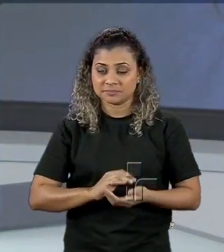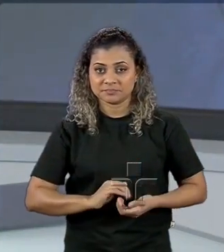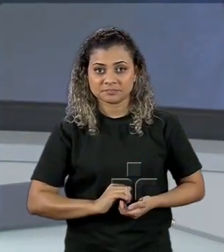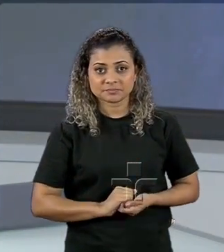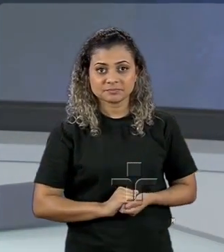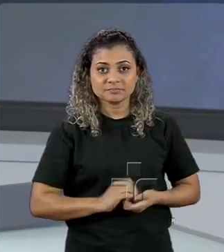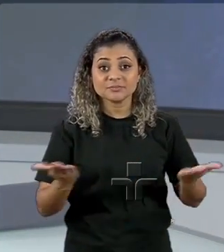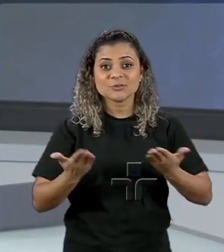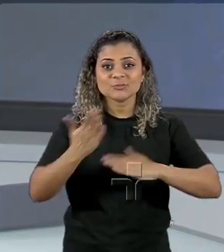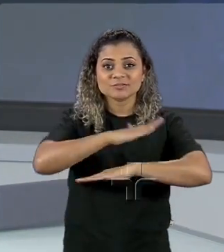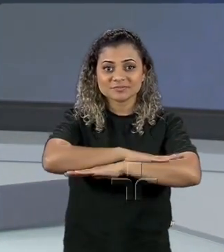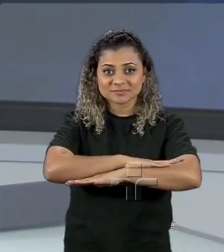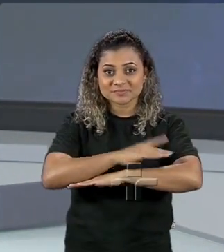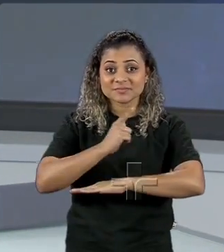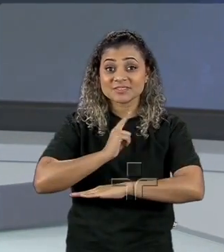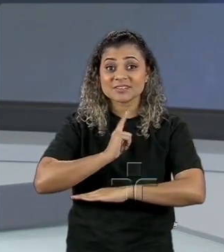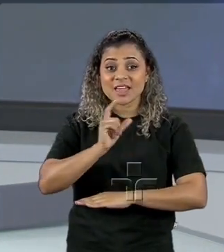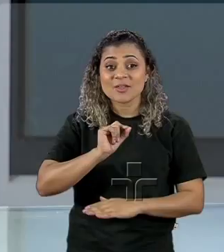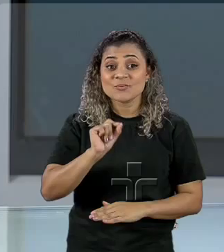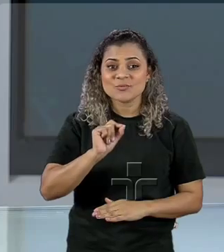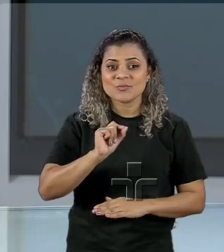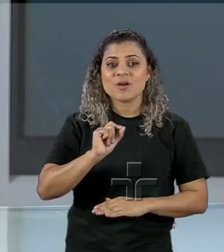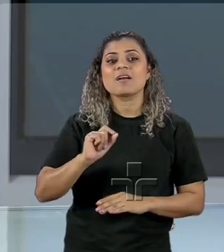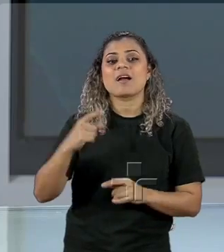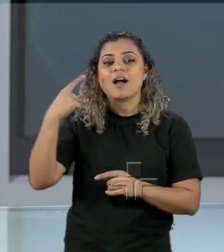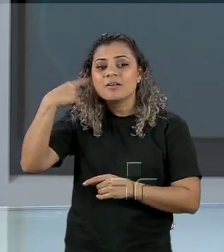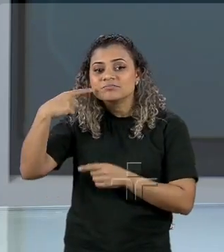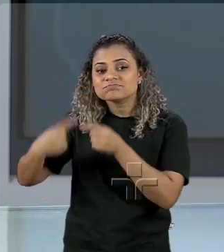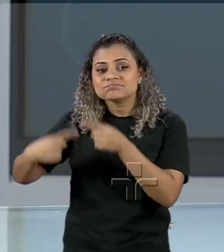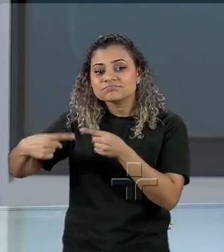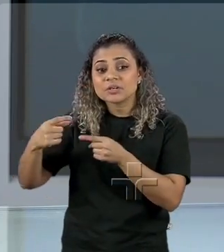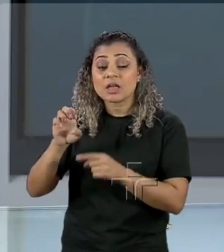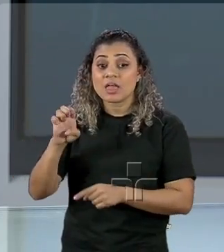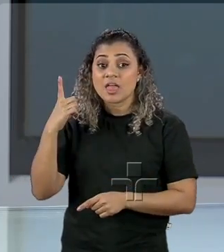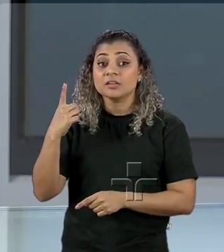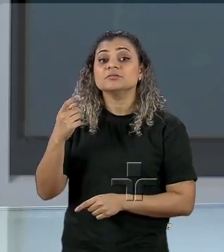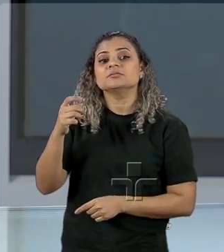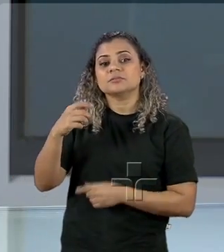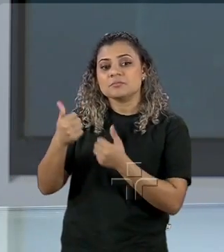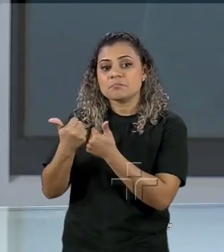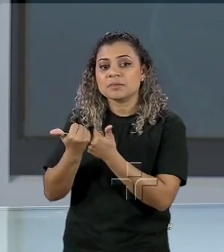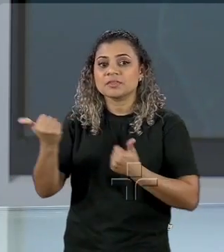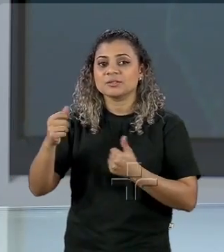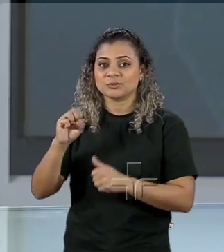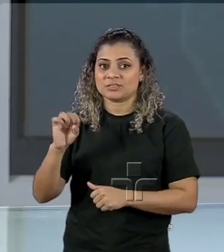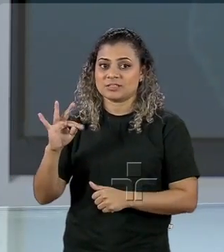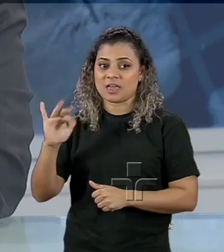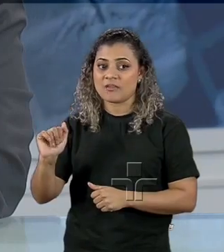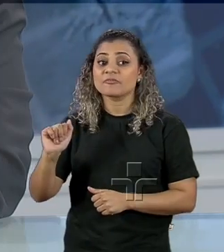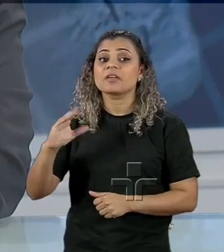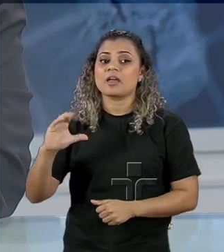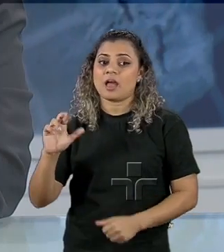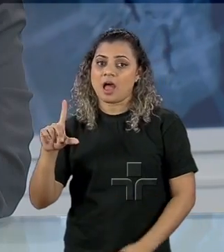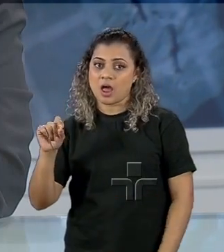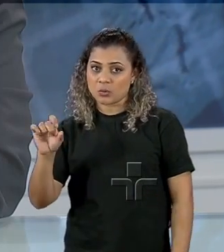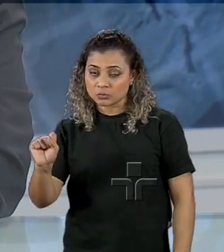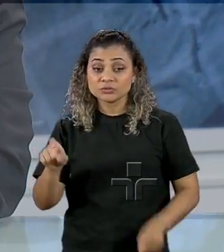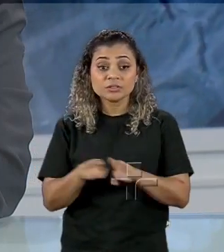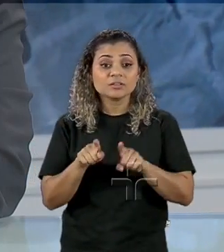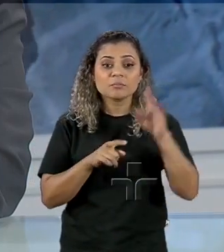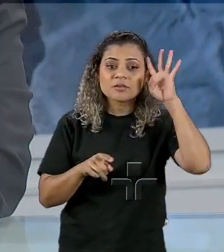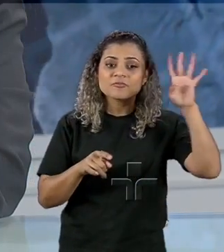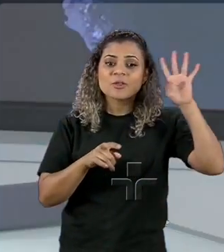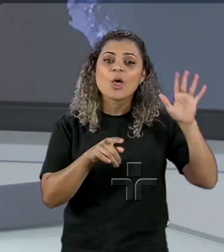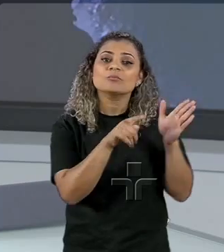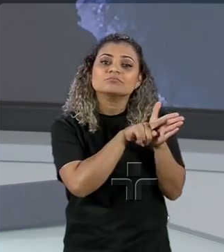Na bancada, temos hoje o jurista e ex-ministro do Supremo Tribunal Federal, Carlos Aires Brito, e o filósofo Mário Sérgio